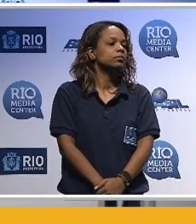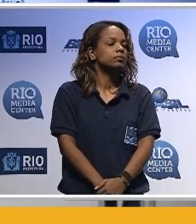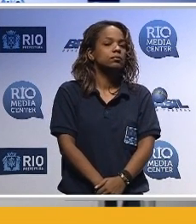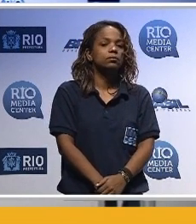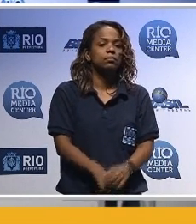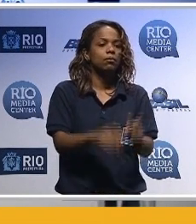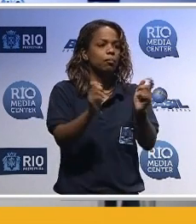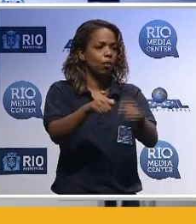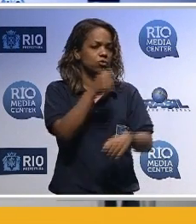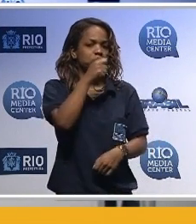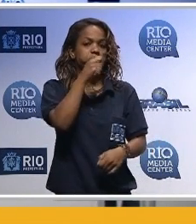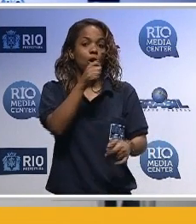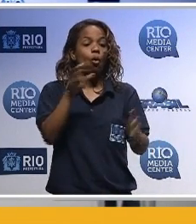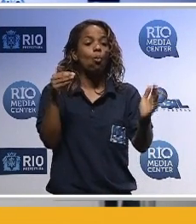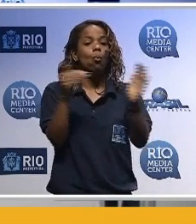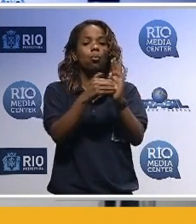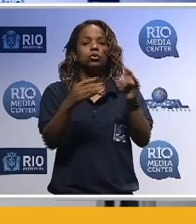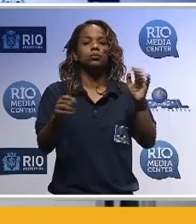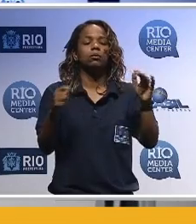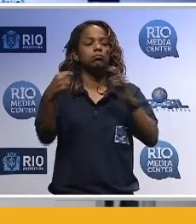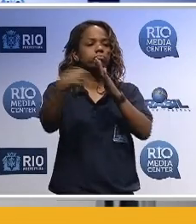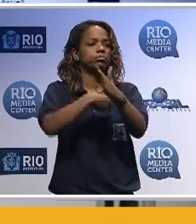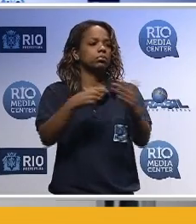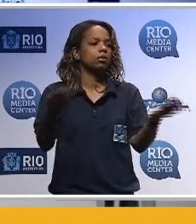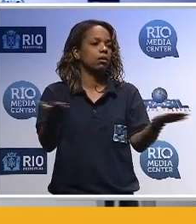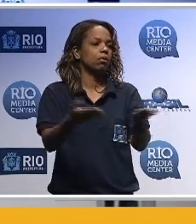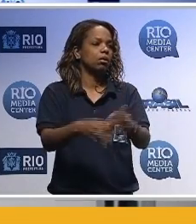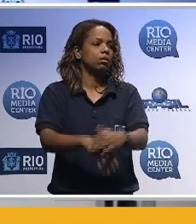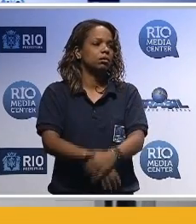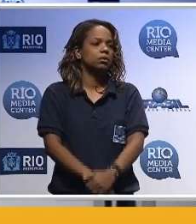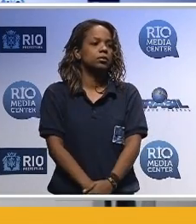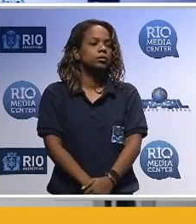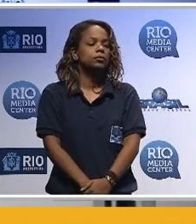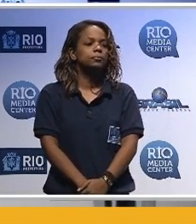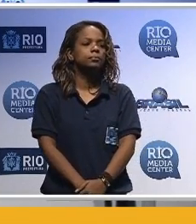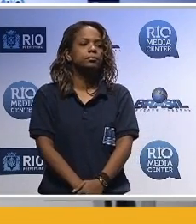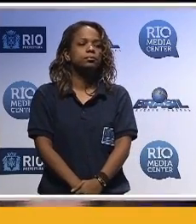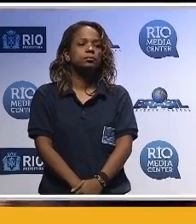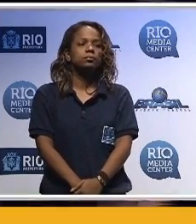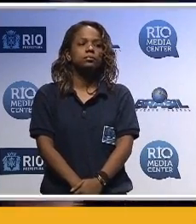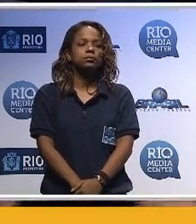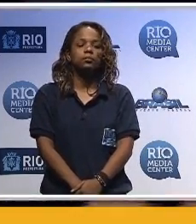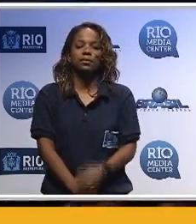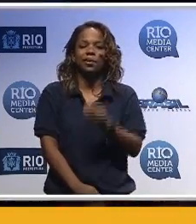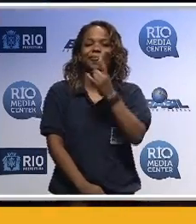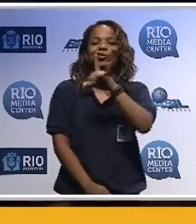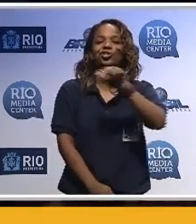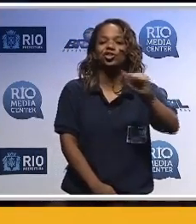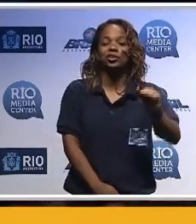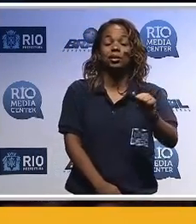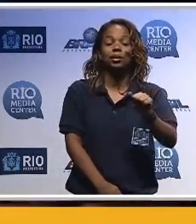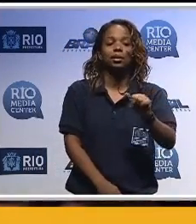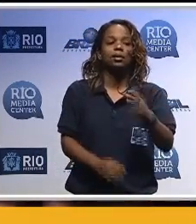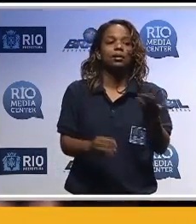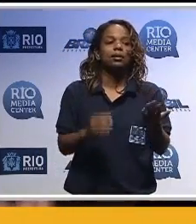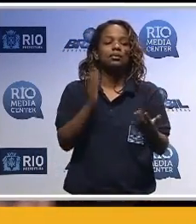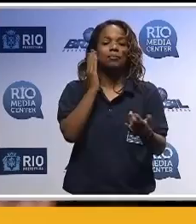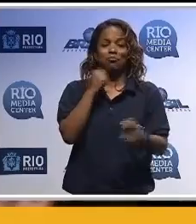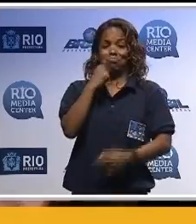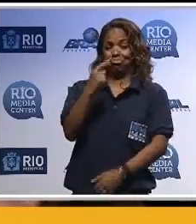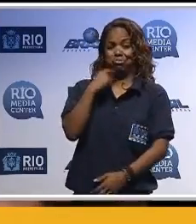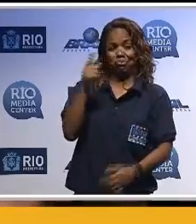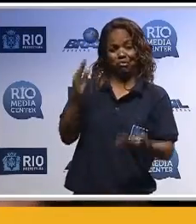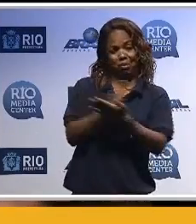Vamos passar para a última pergunta. Tá aqui. Bom dia. São algumas